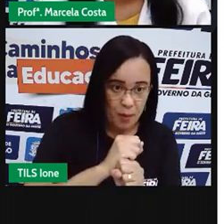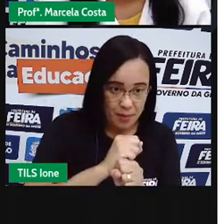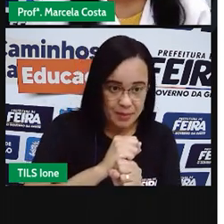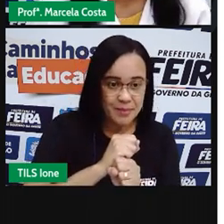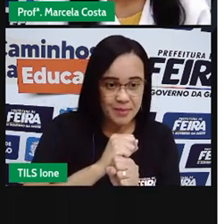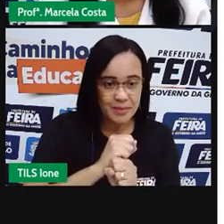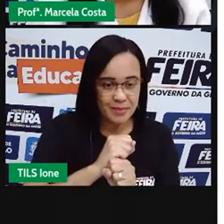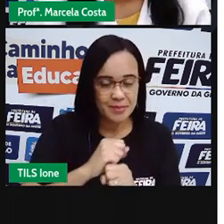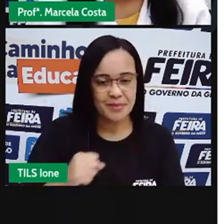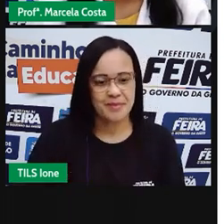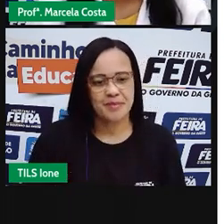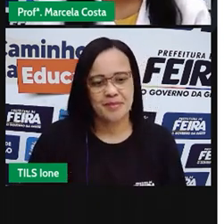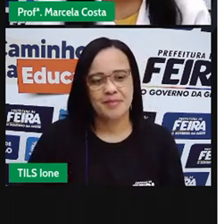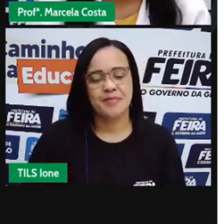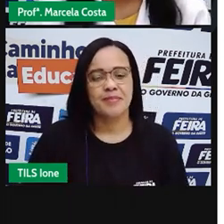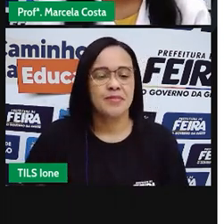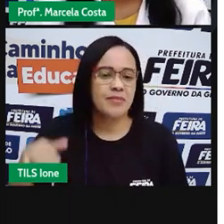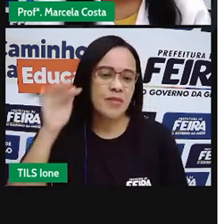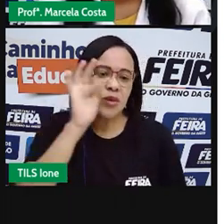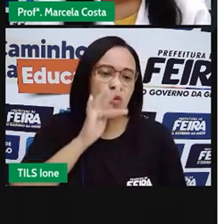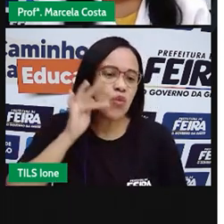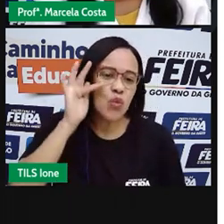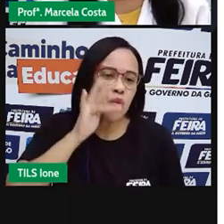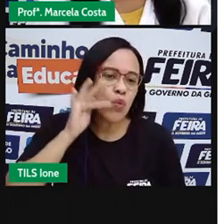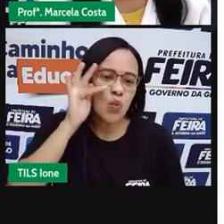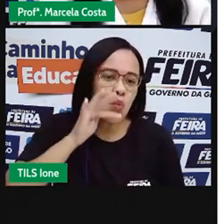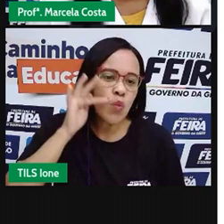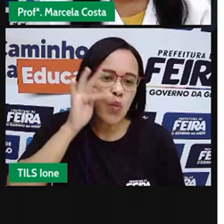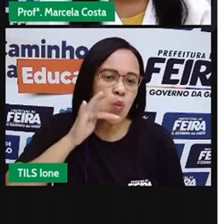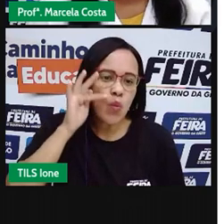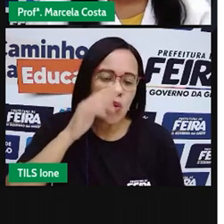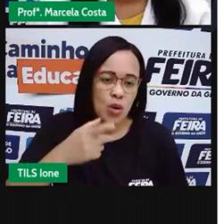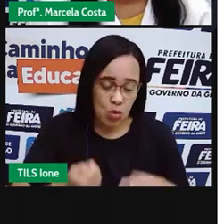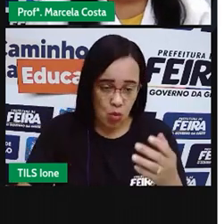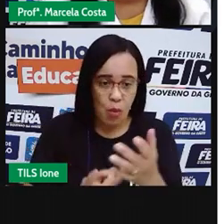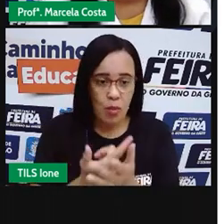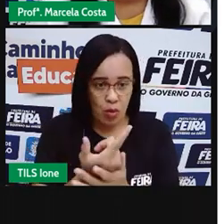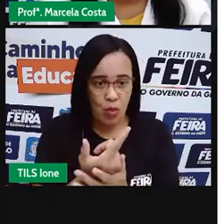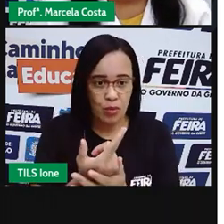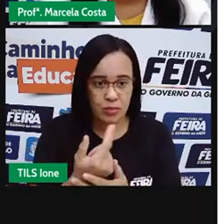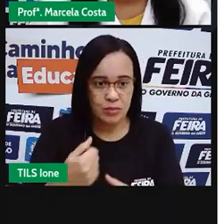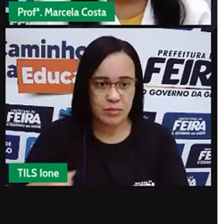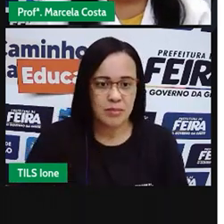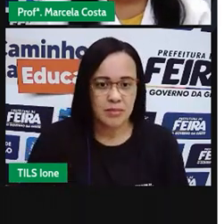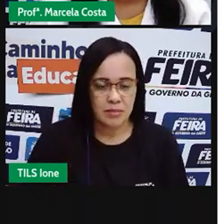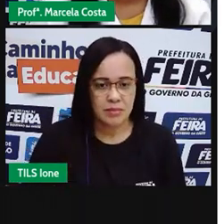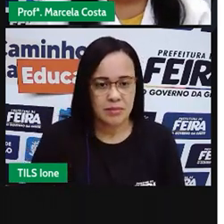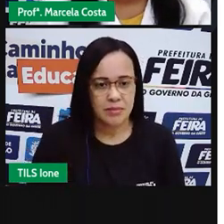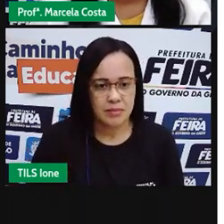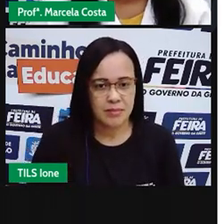10 frutas que ela comprou.